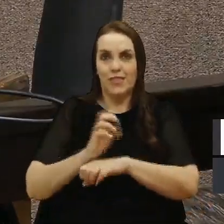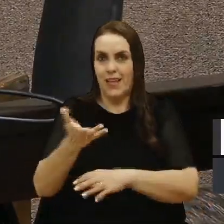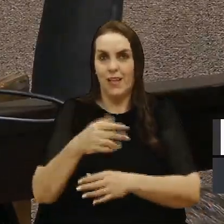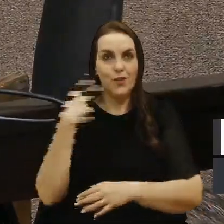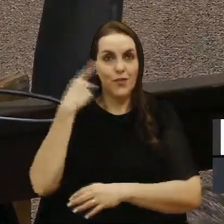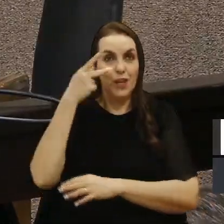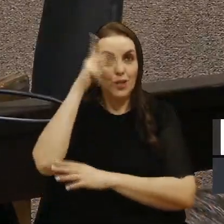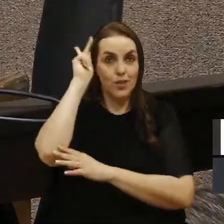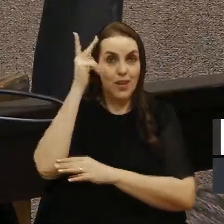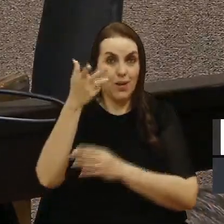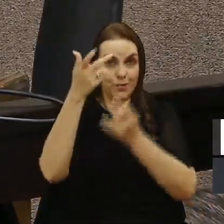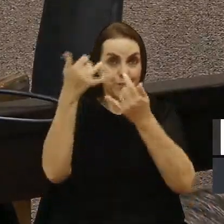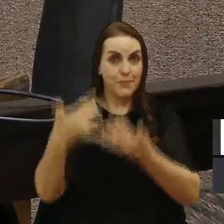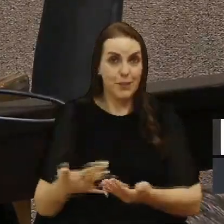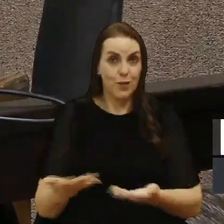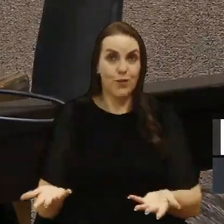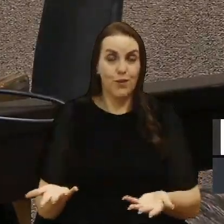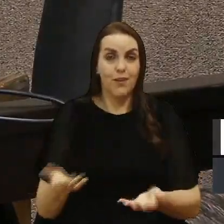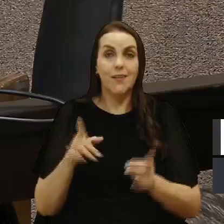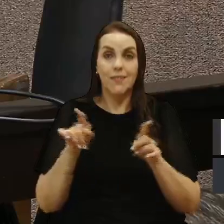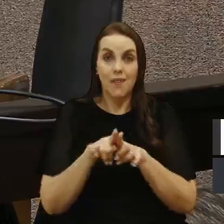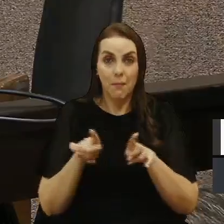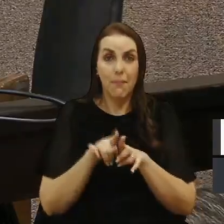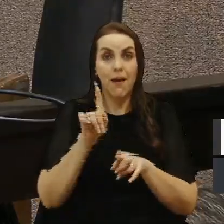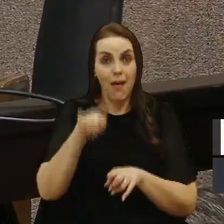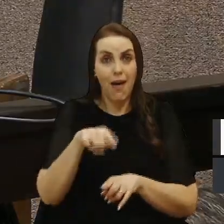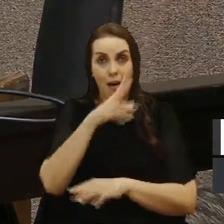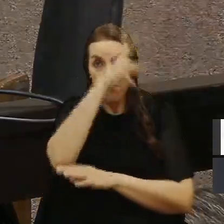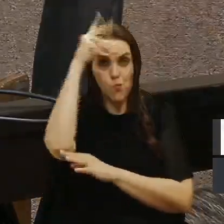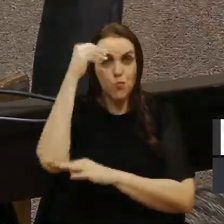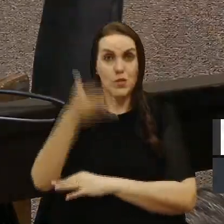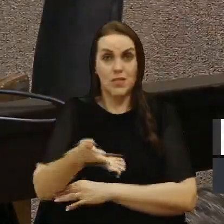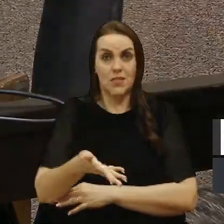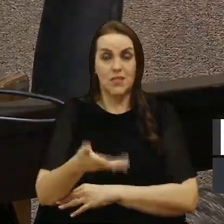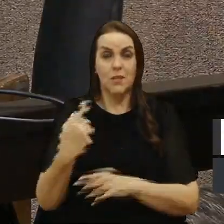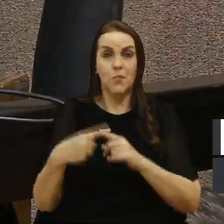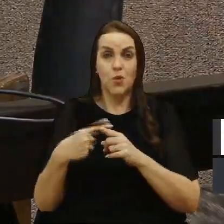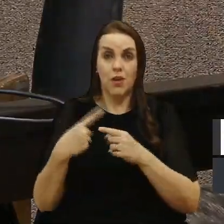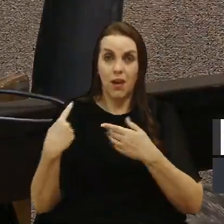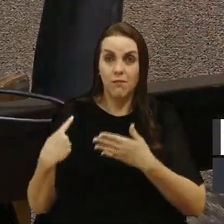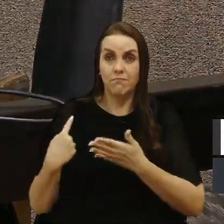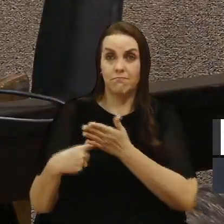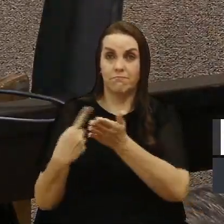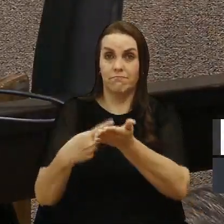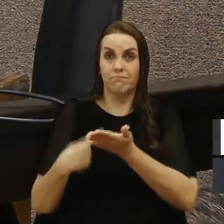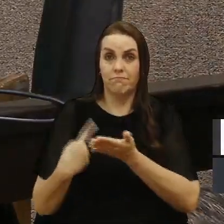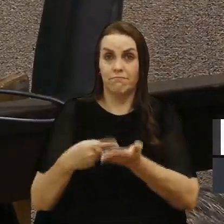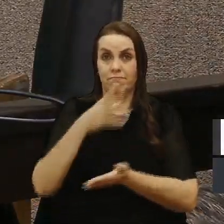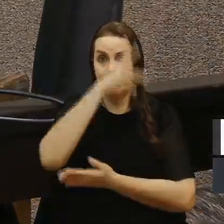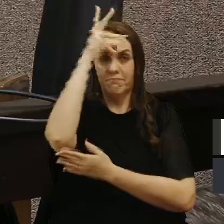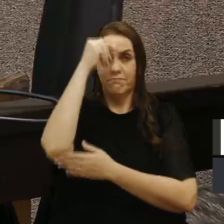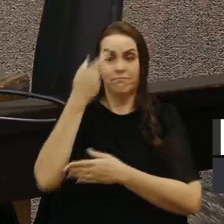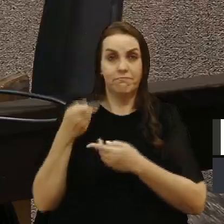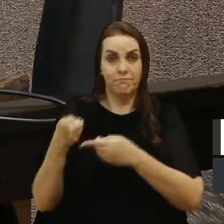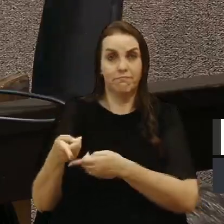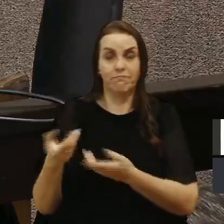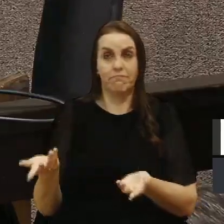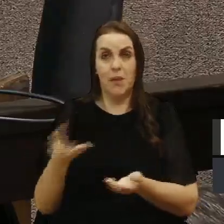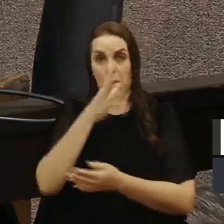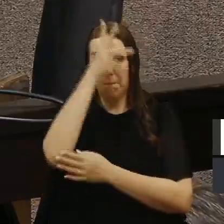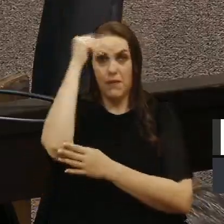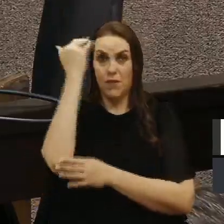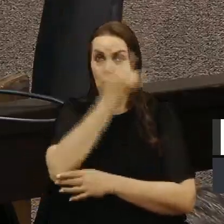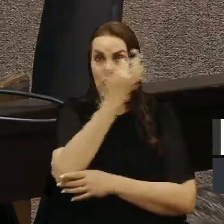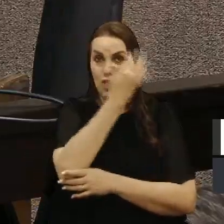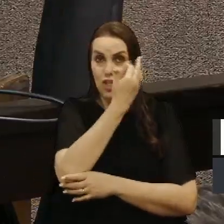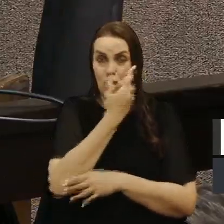Iago trouxe. A questão é também muito municipal, porque está alinhado o governo do município de Caxias do Sul, o prefeito Adiló